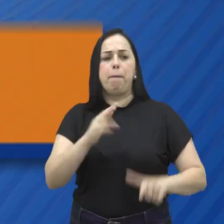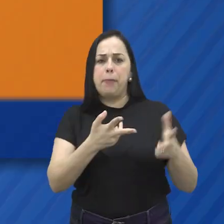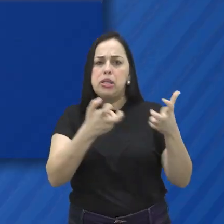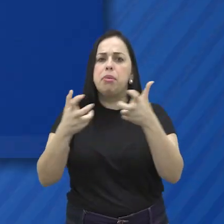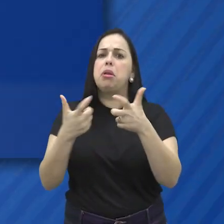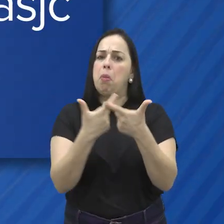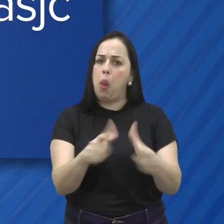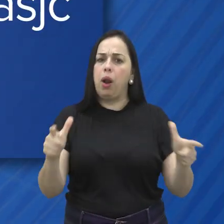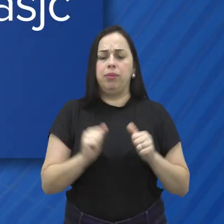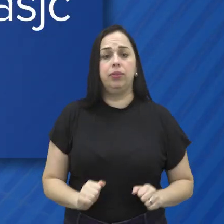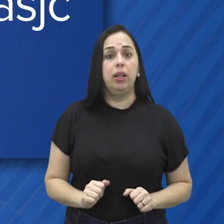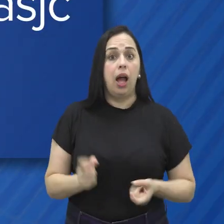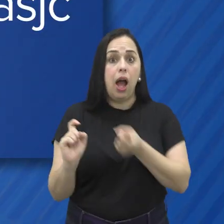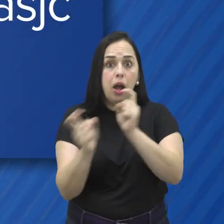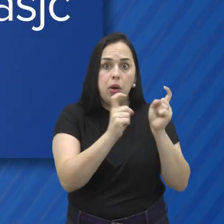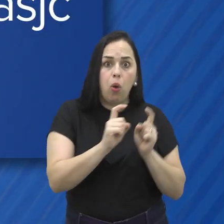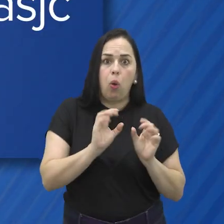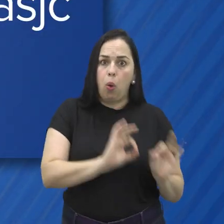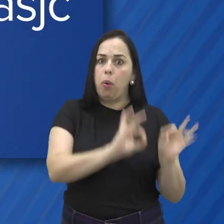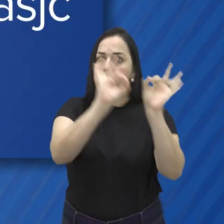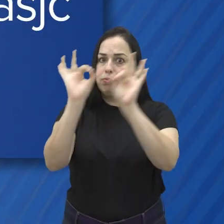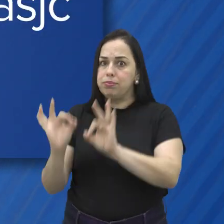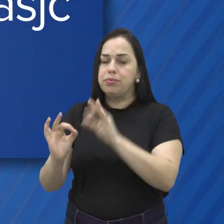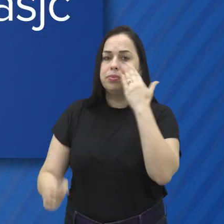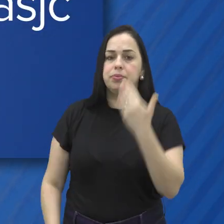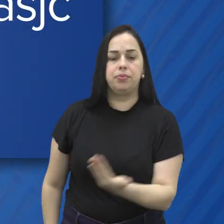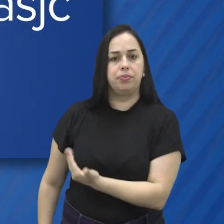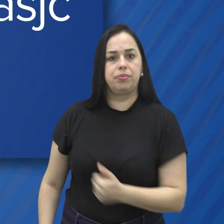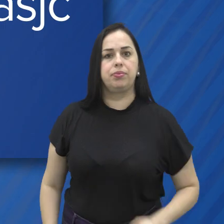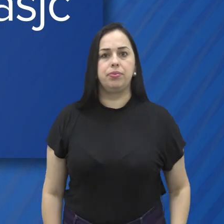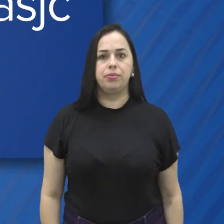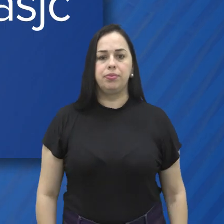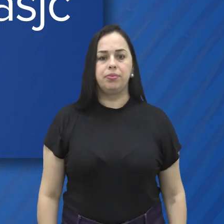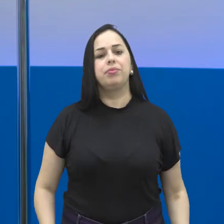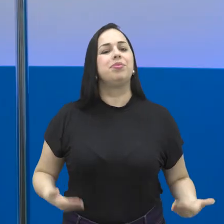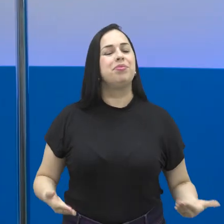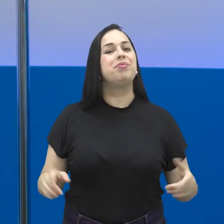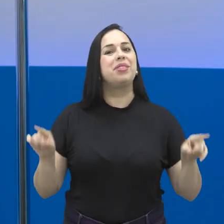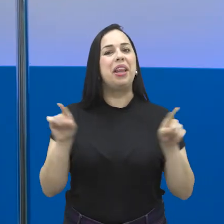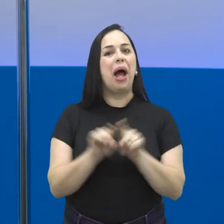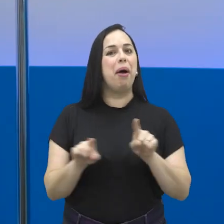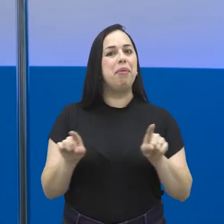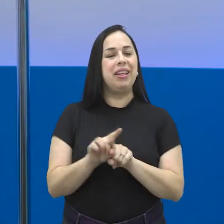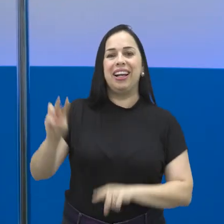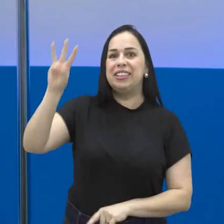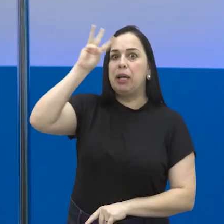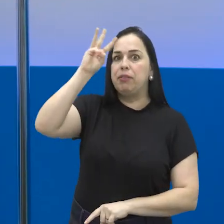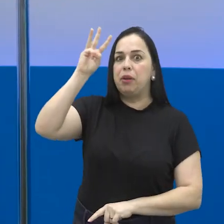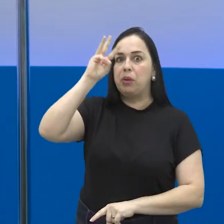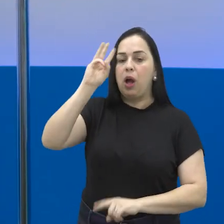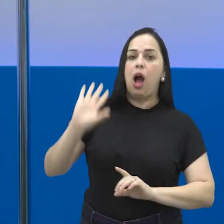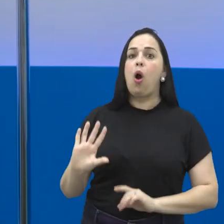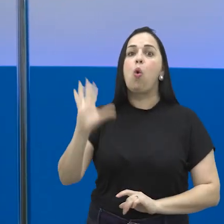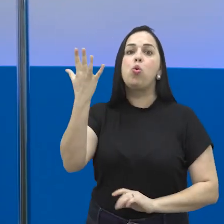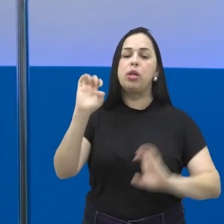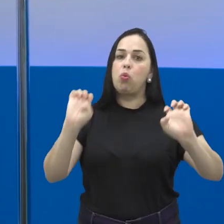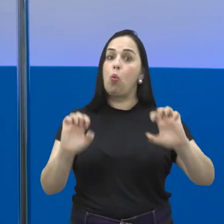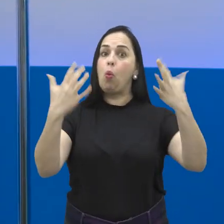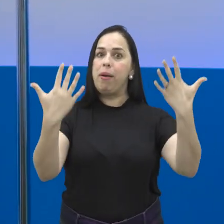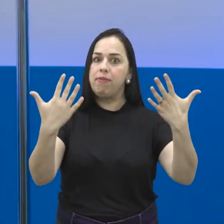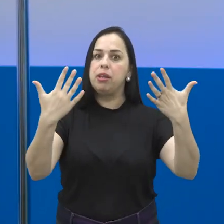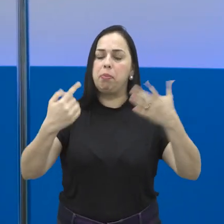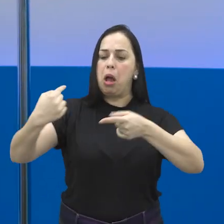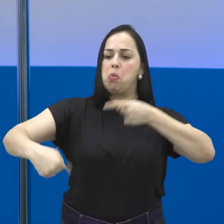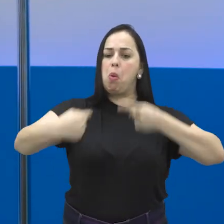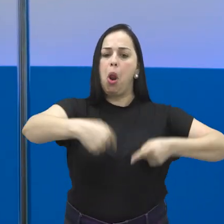Federal. A sessão na íntegra você acompanha no nosso canal do YouTube. E também nesta terça-feira, um encontro